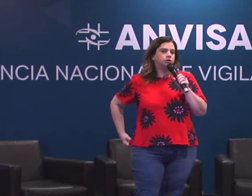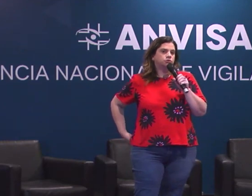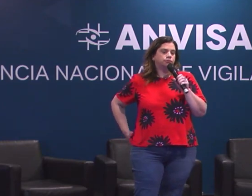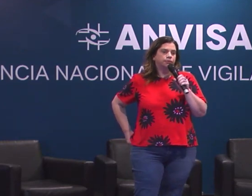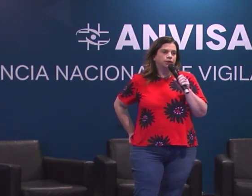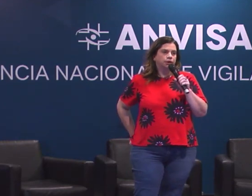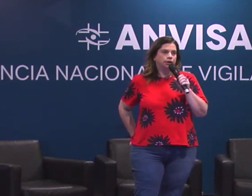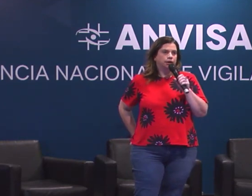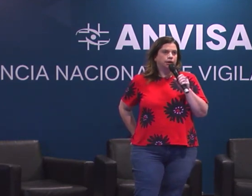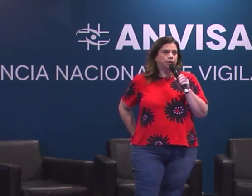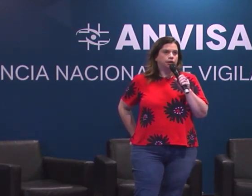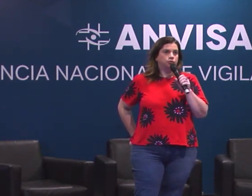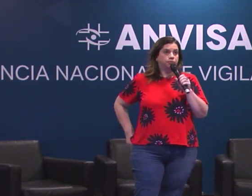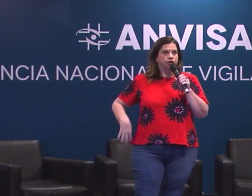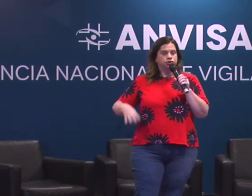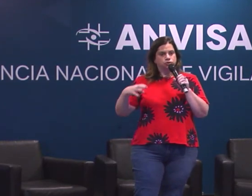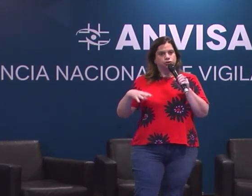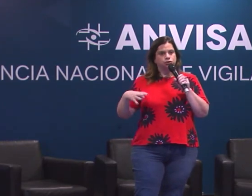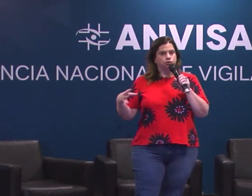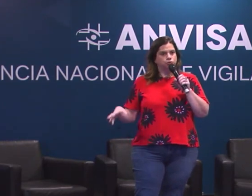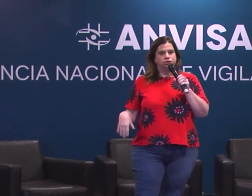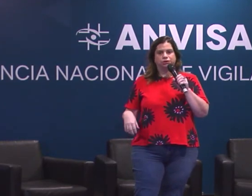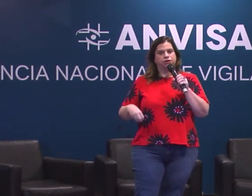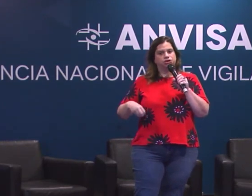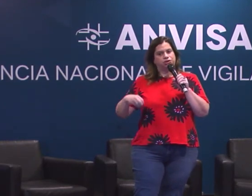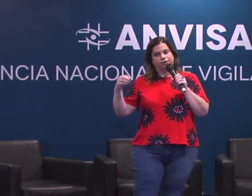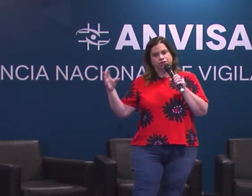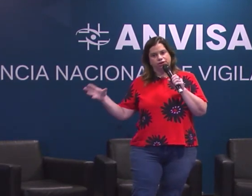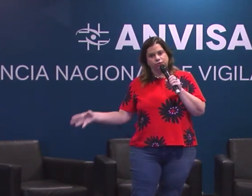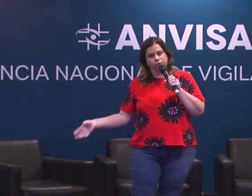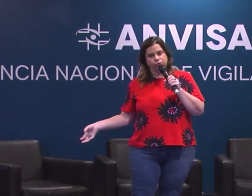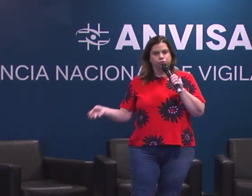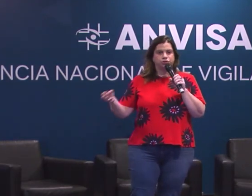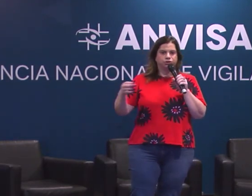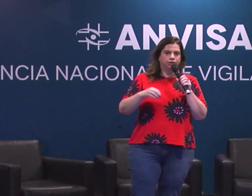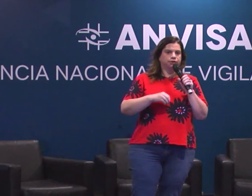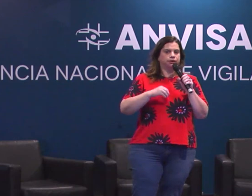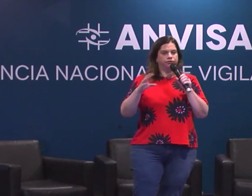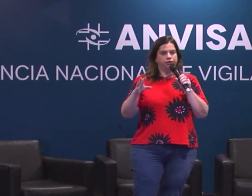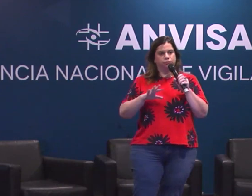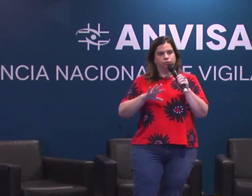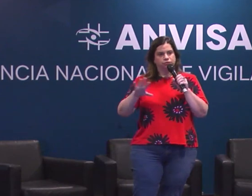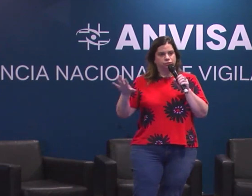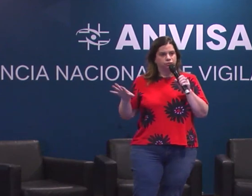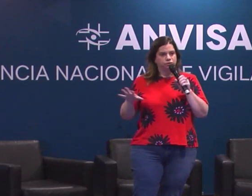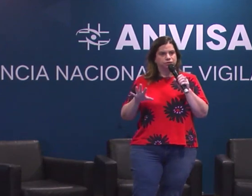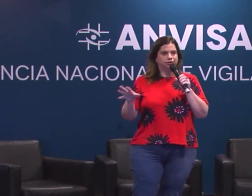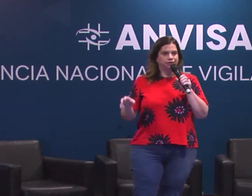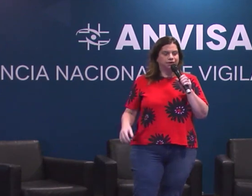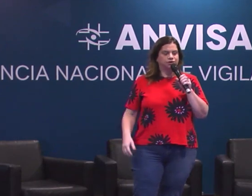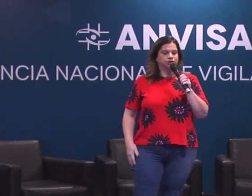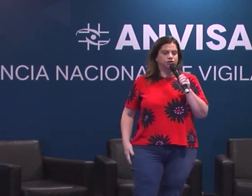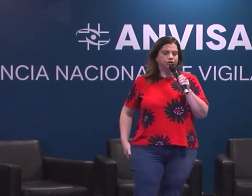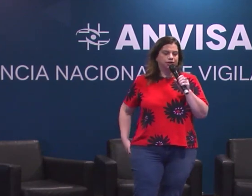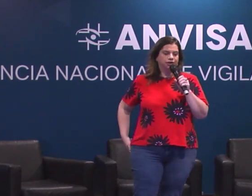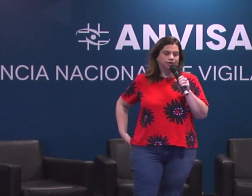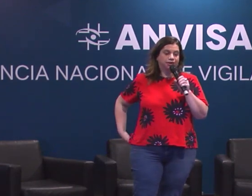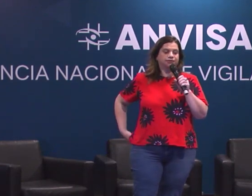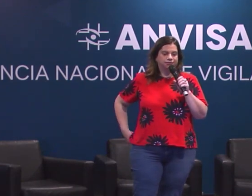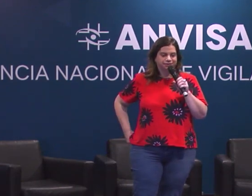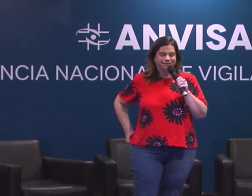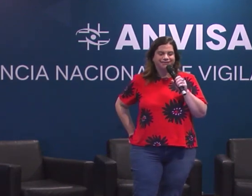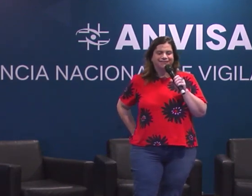fumígeno num ambiente que só discute estratégias da indústria, enfim, tudo isso que a gente